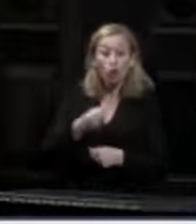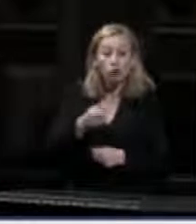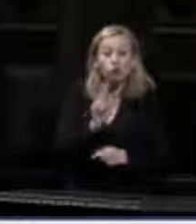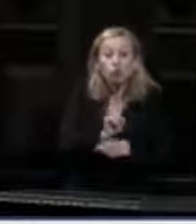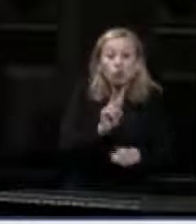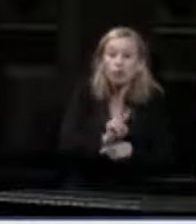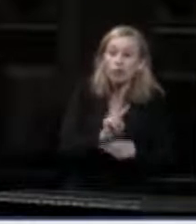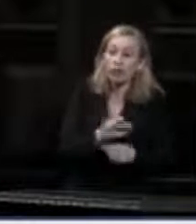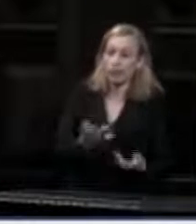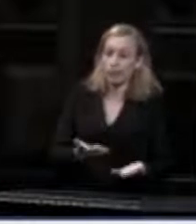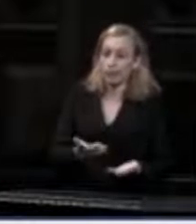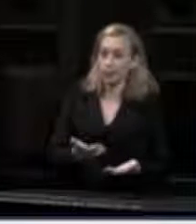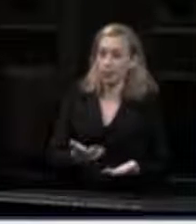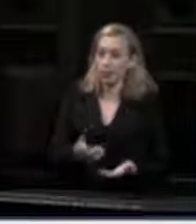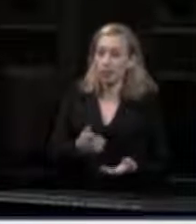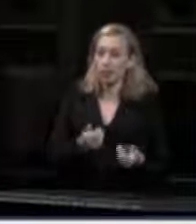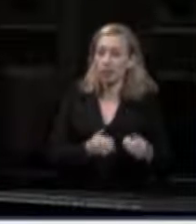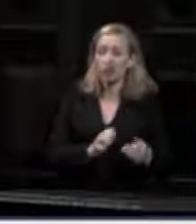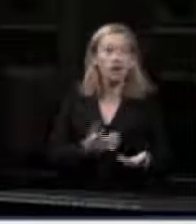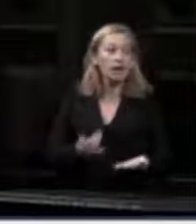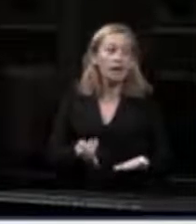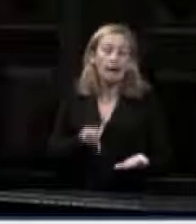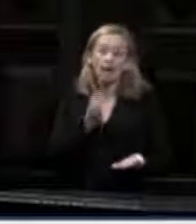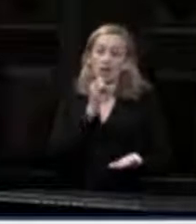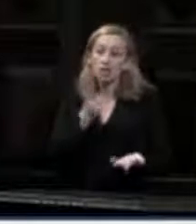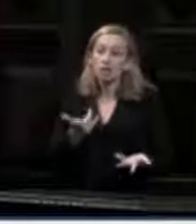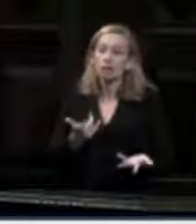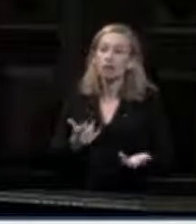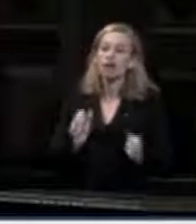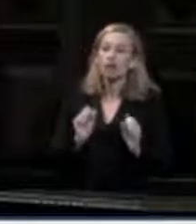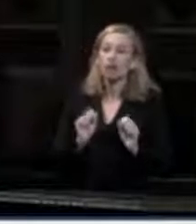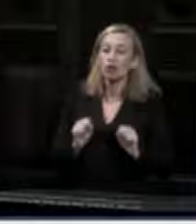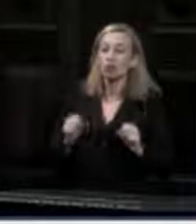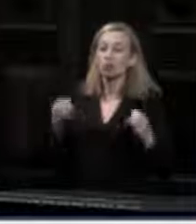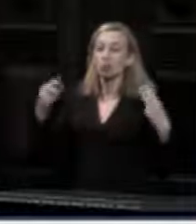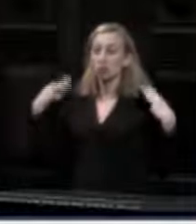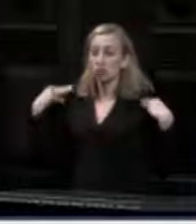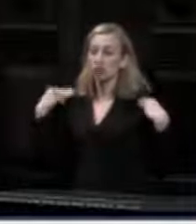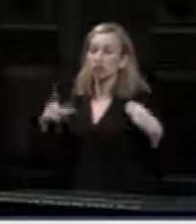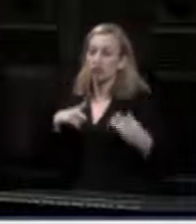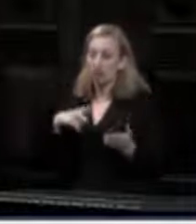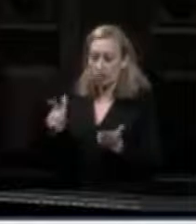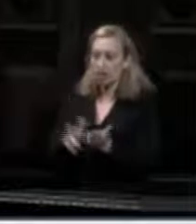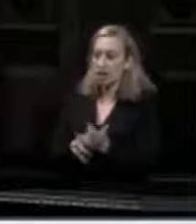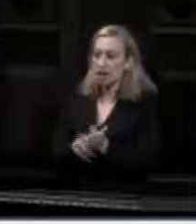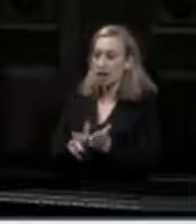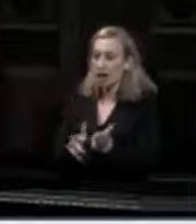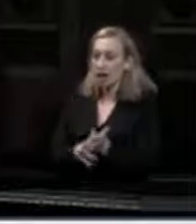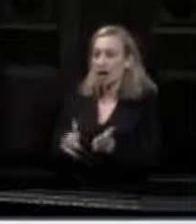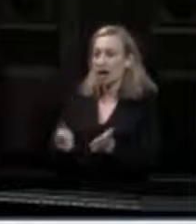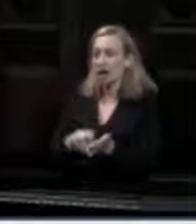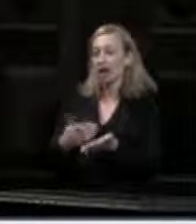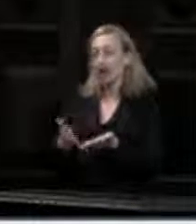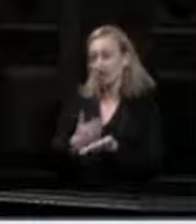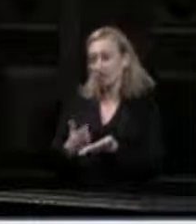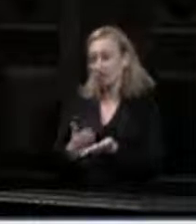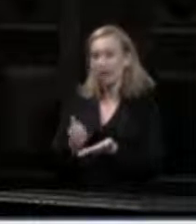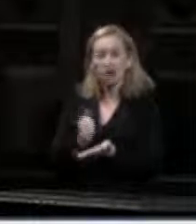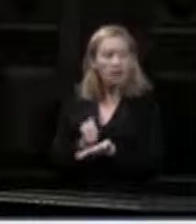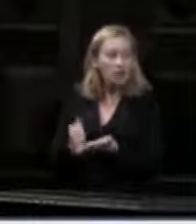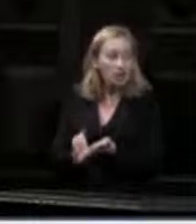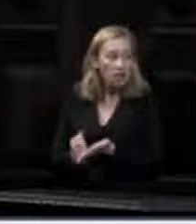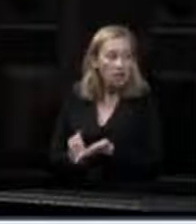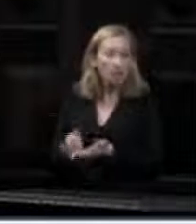exigências. Isso quer dizer, passa, por exemplo, para que esse transportador tenha a carteira D, que essa auxiliar possa também